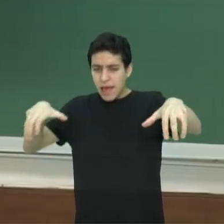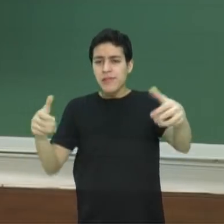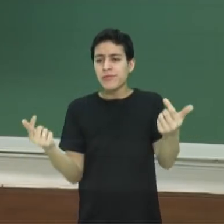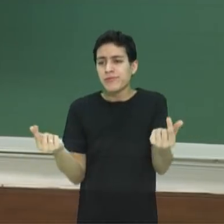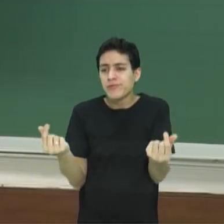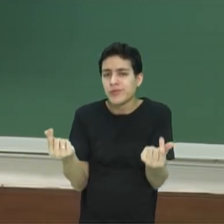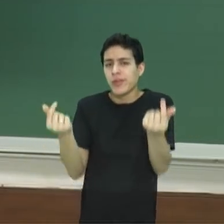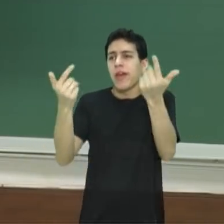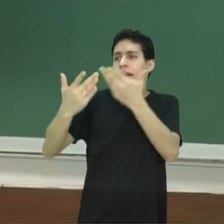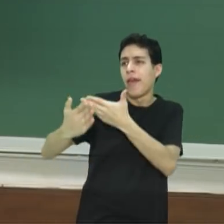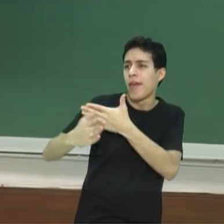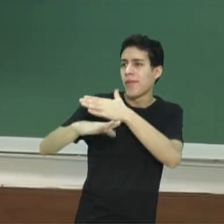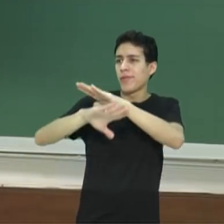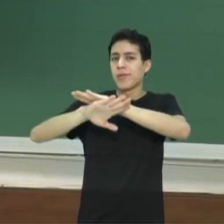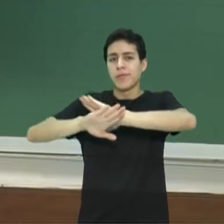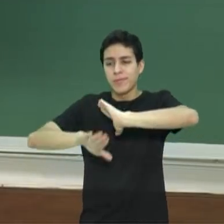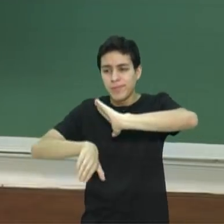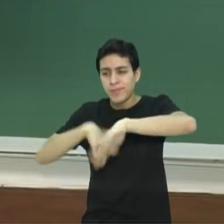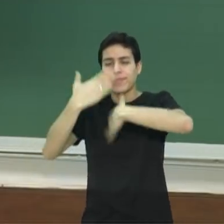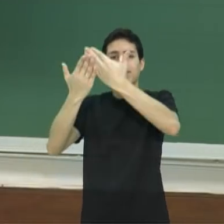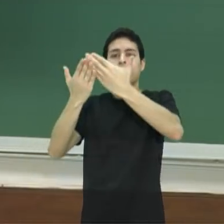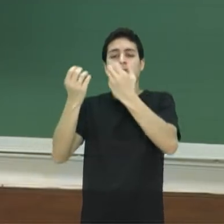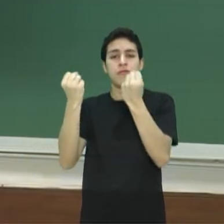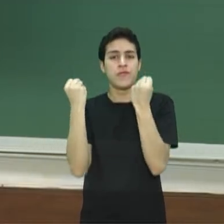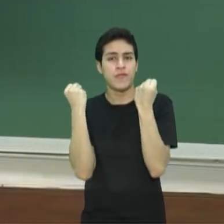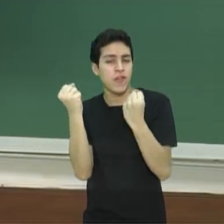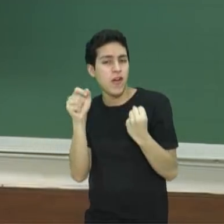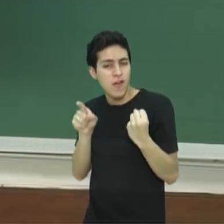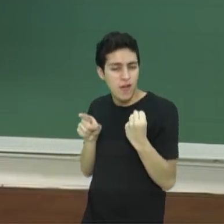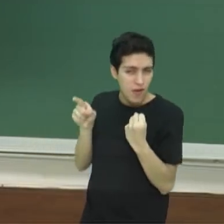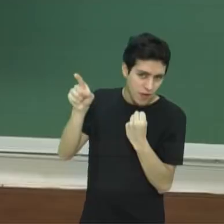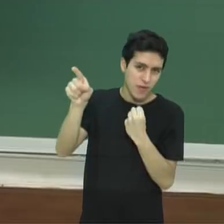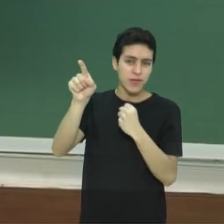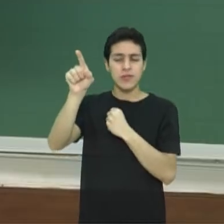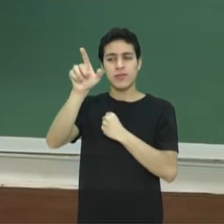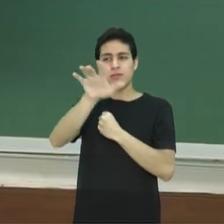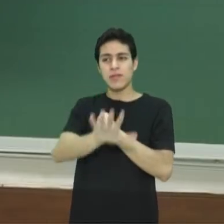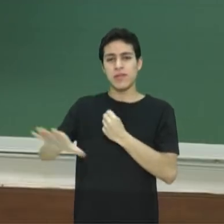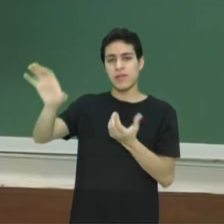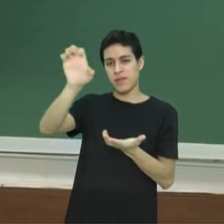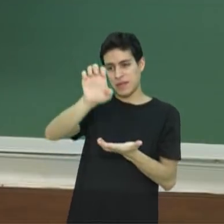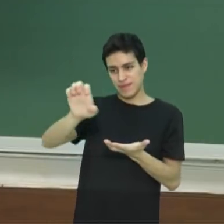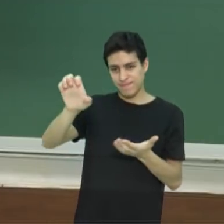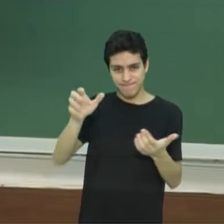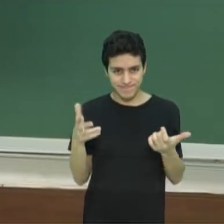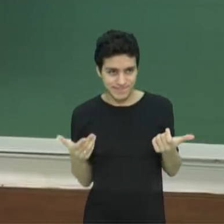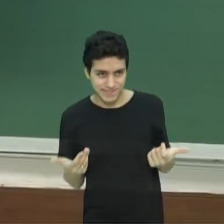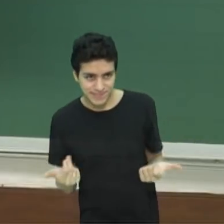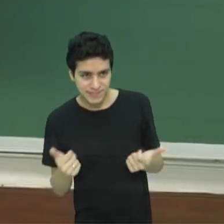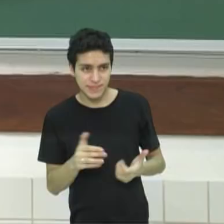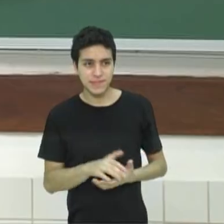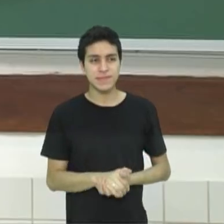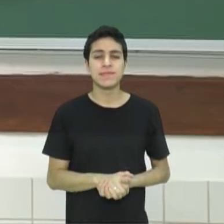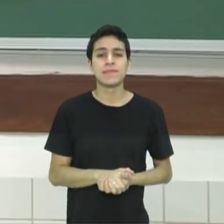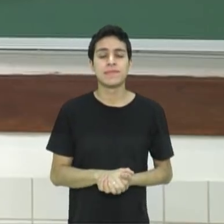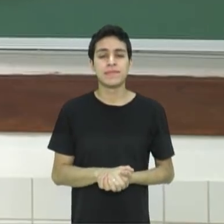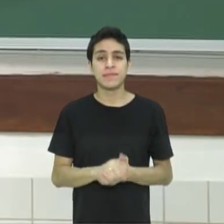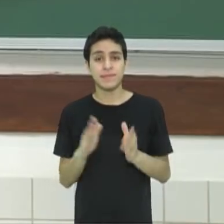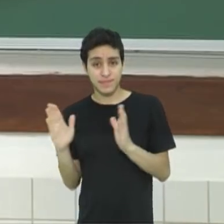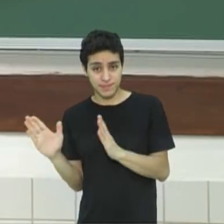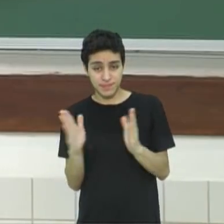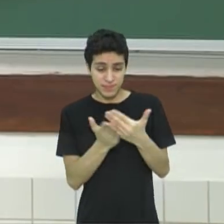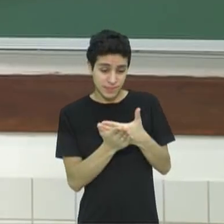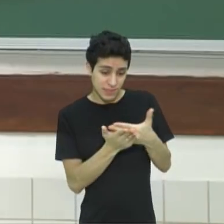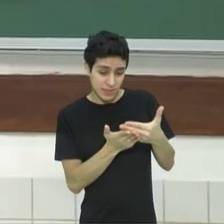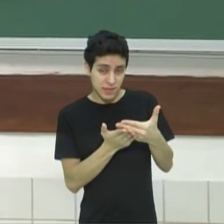terciário, que são os de maior expressividade, maior expressão no continente europeu. Beleza? Vamos começar com duas